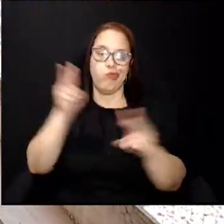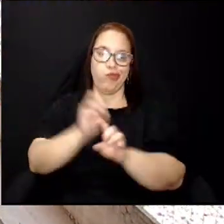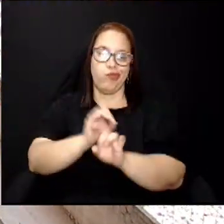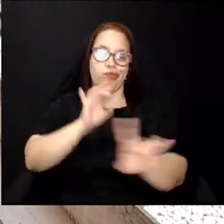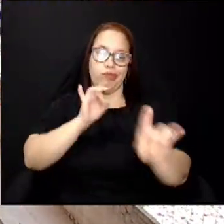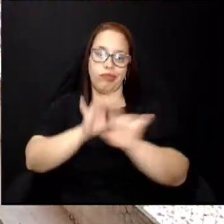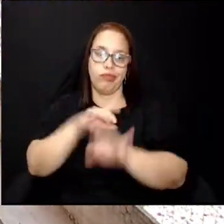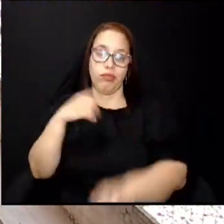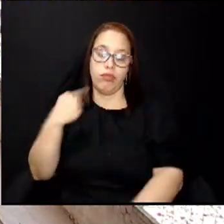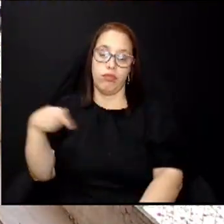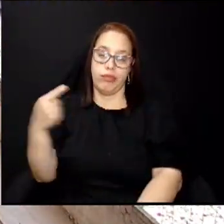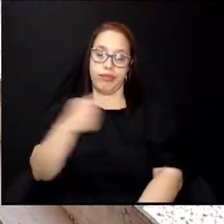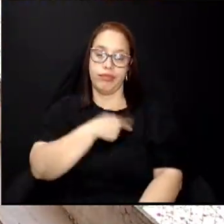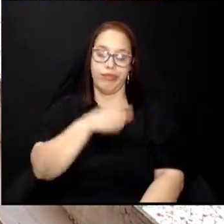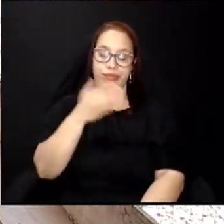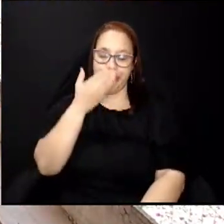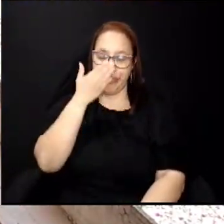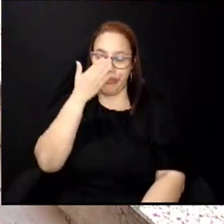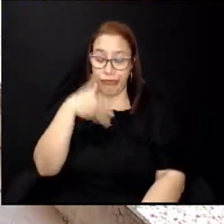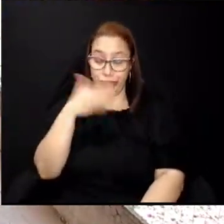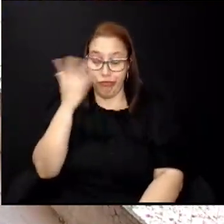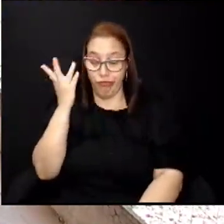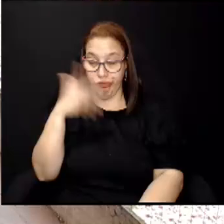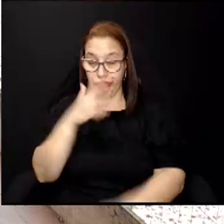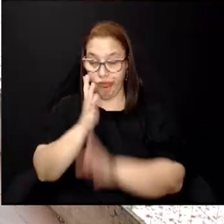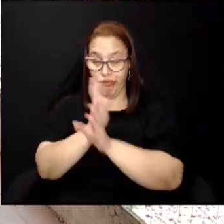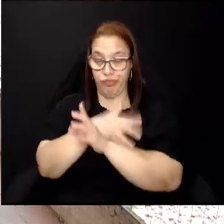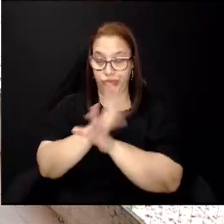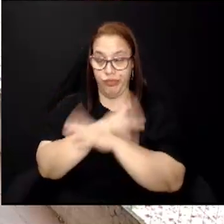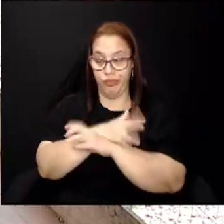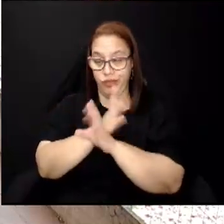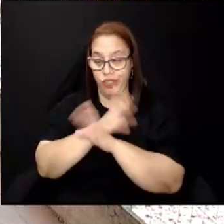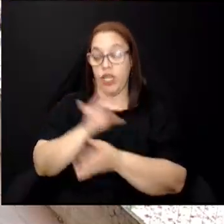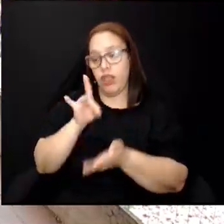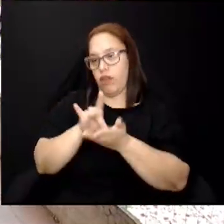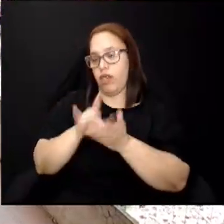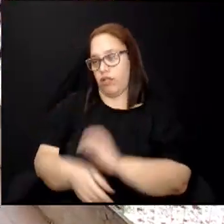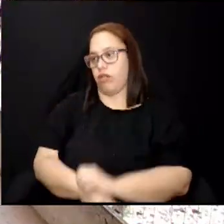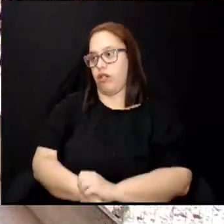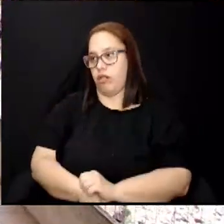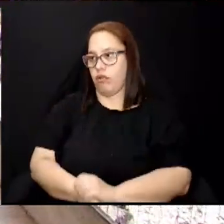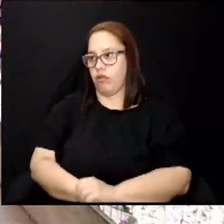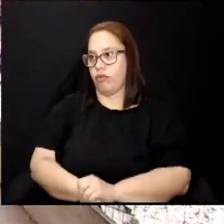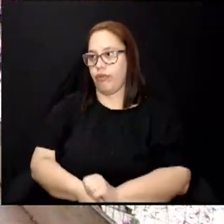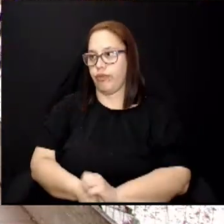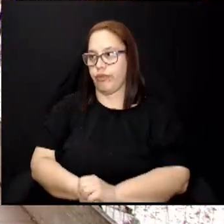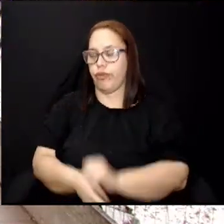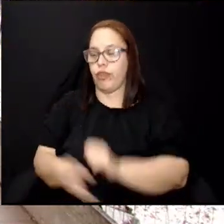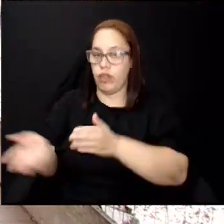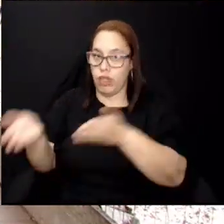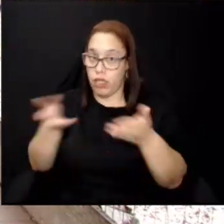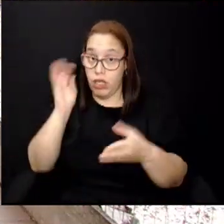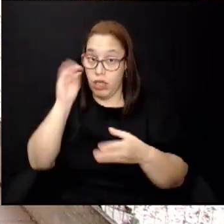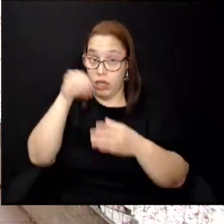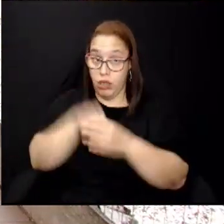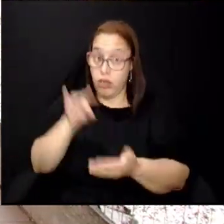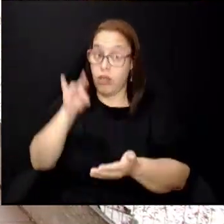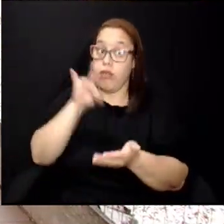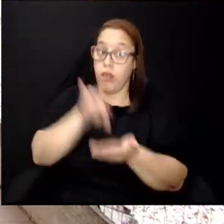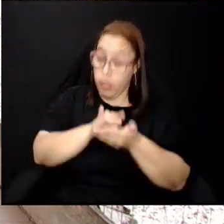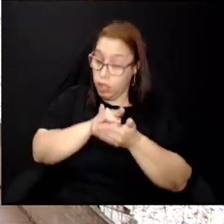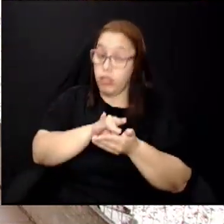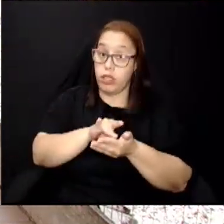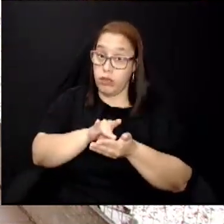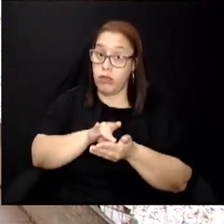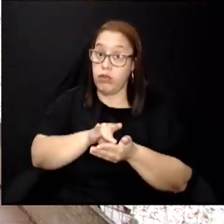está tirando essa nova geração da realidade. Então é uma forma de trazê-los para uma realidade, né, que